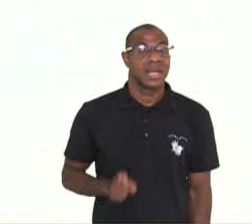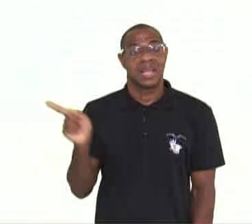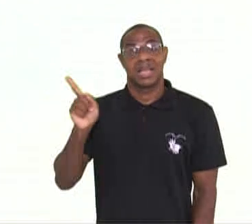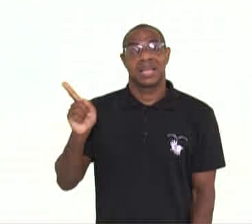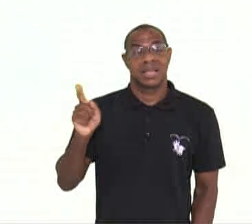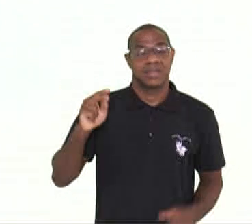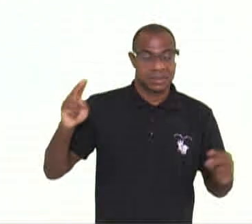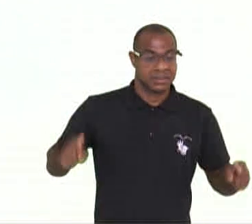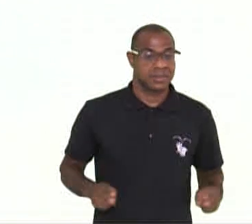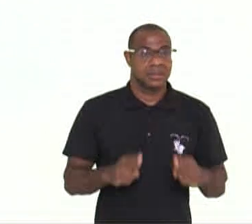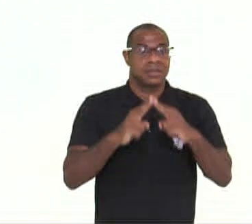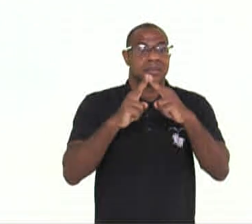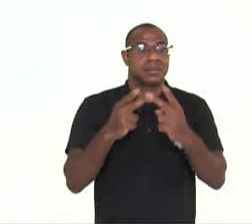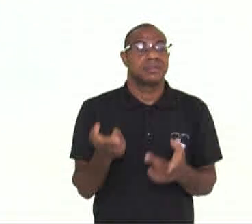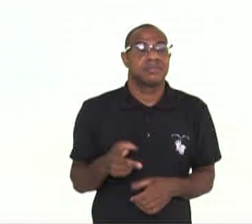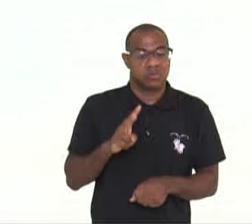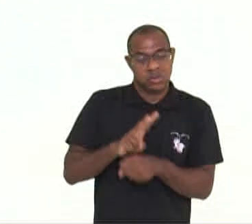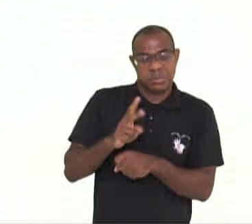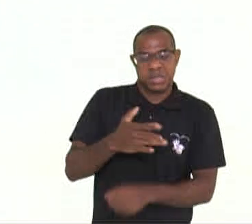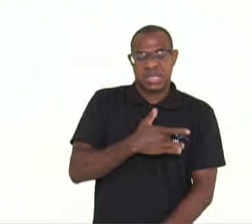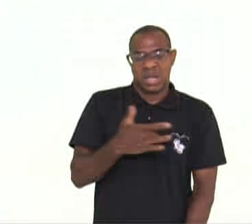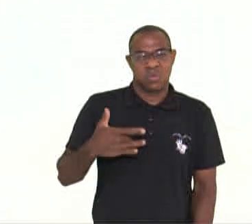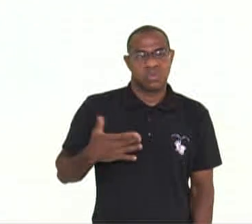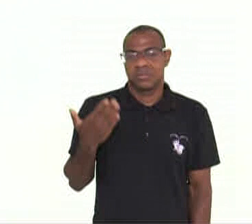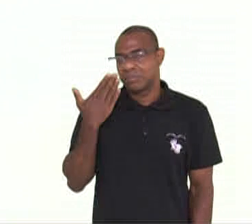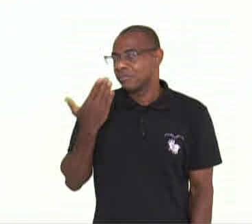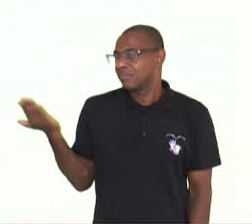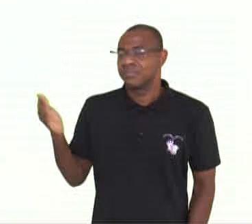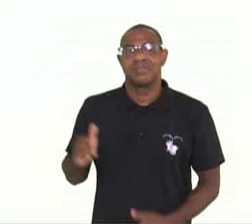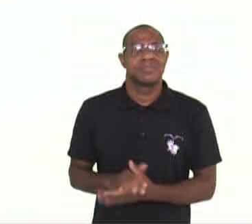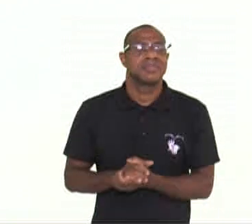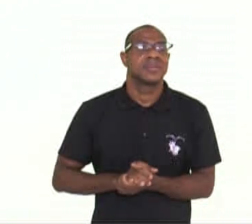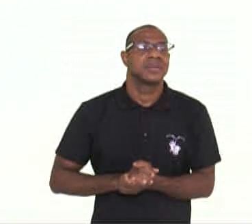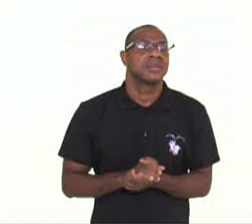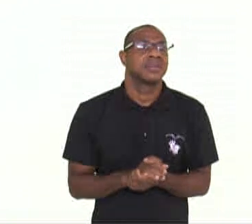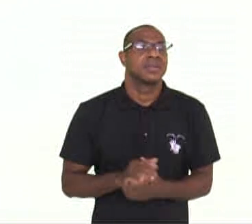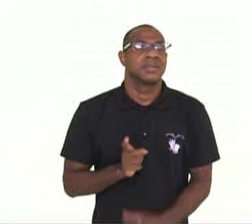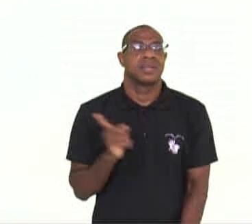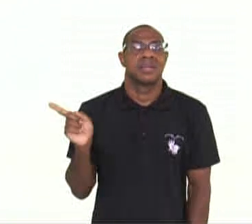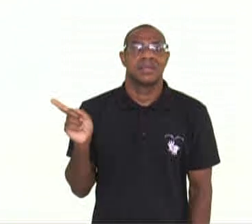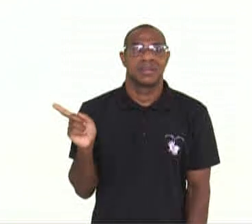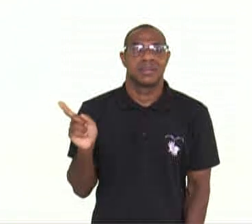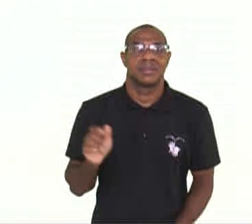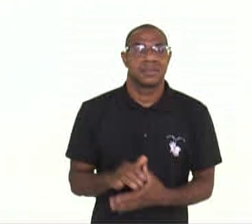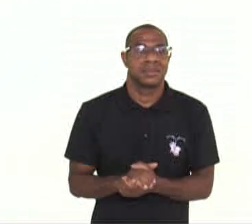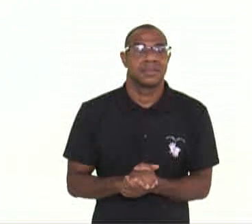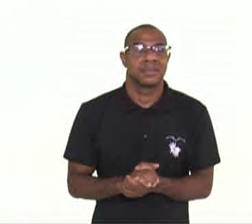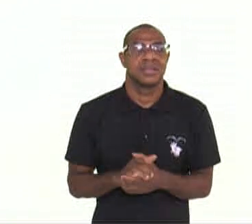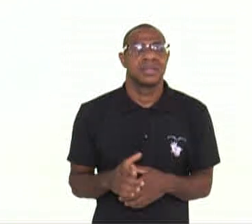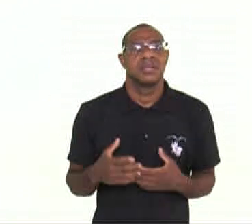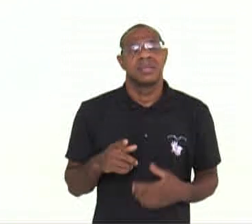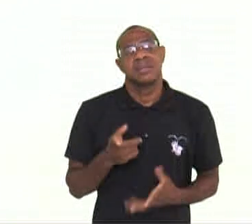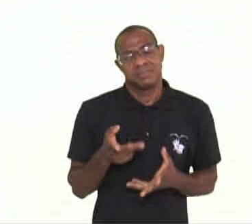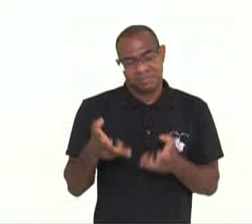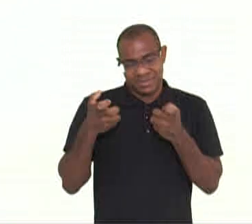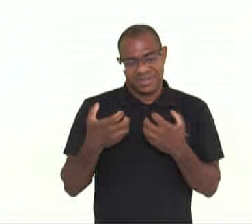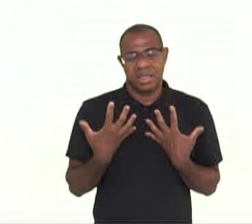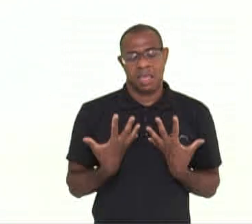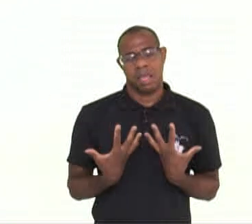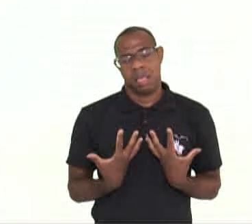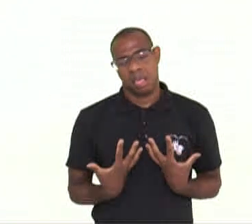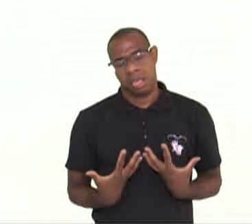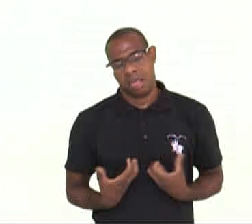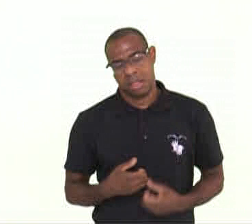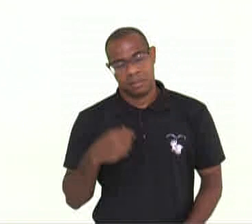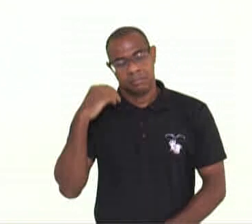a época de um tratamento de saúde em Paris. Repare bem na imagem dele. Essa imagem, então, de um imperador cansado. Aí uma foto